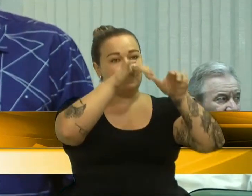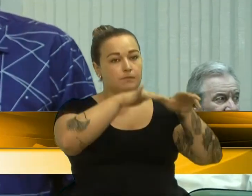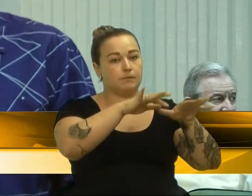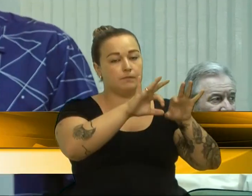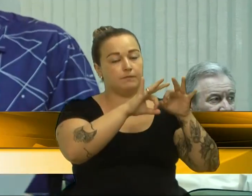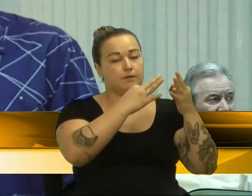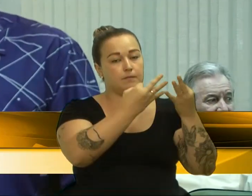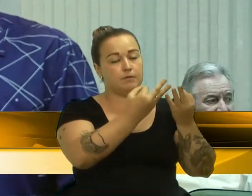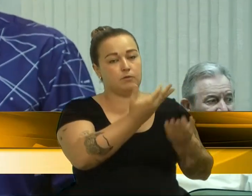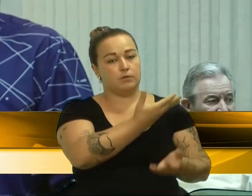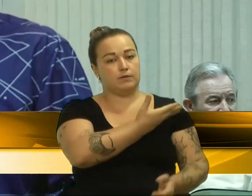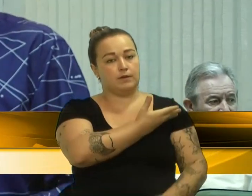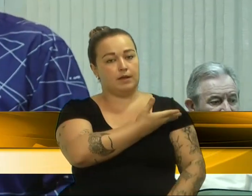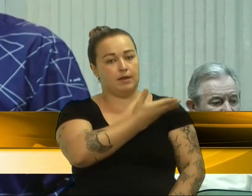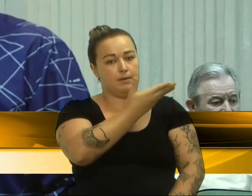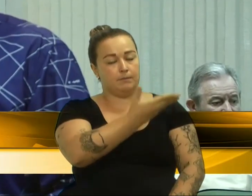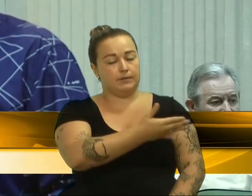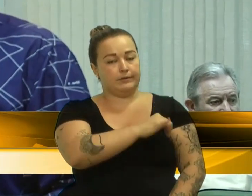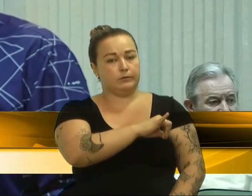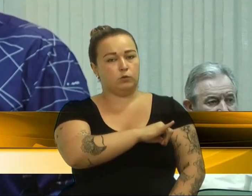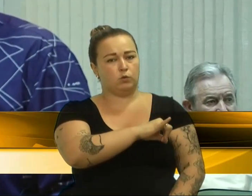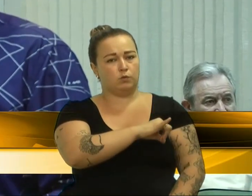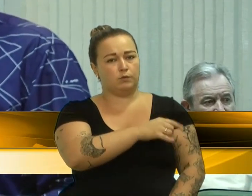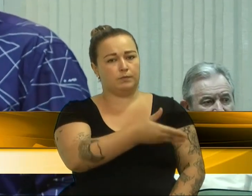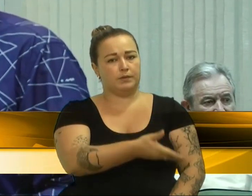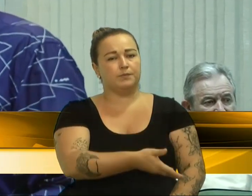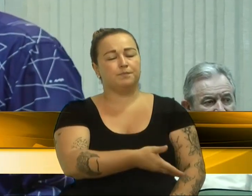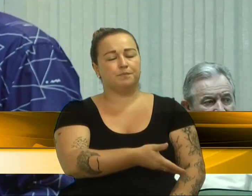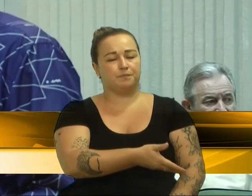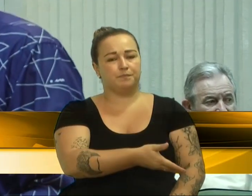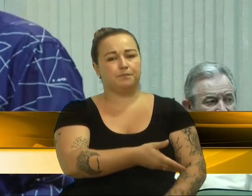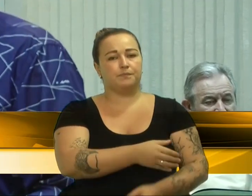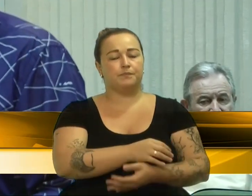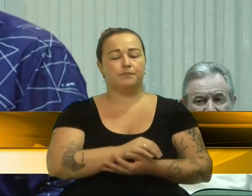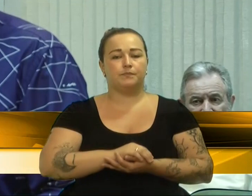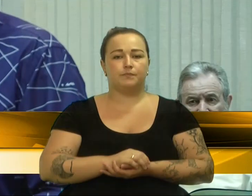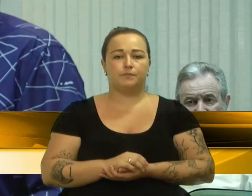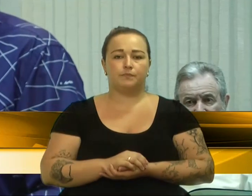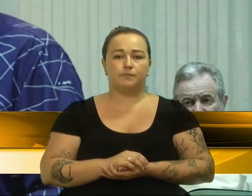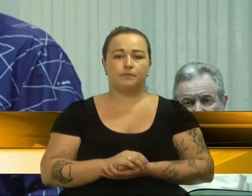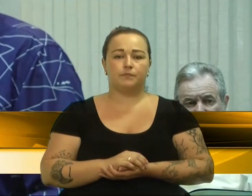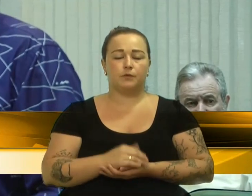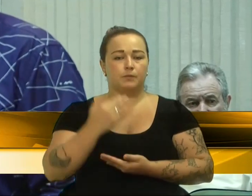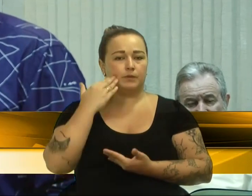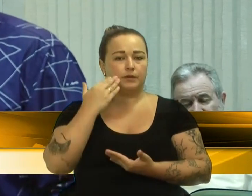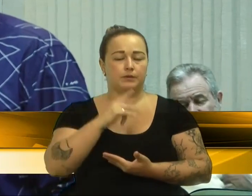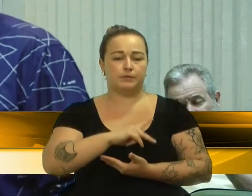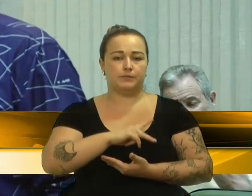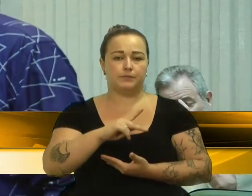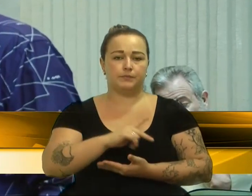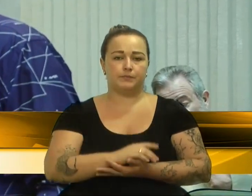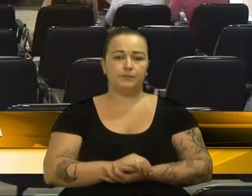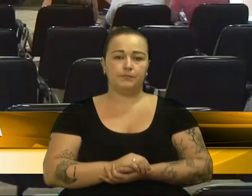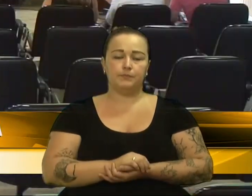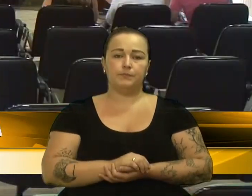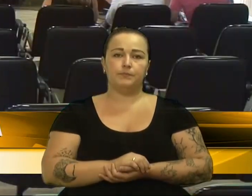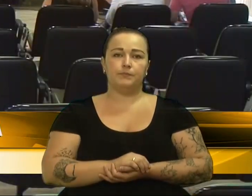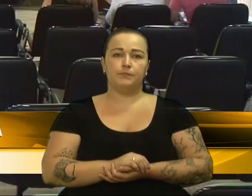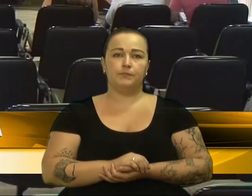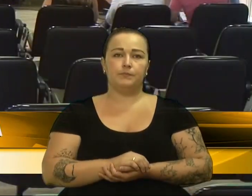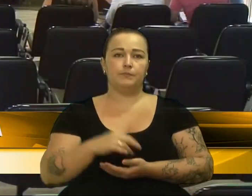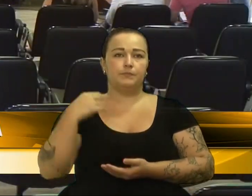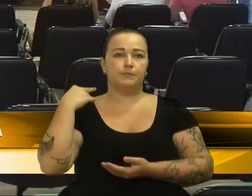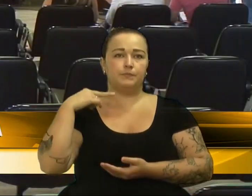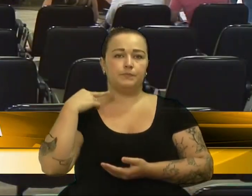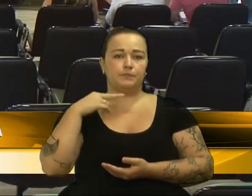os amigos dessa dor, desse momento ilutado. Era isso, senhor presidente, muito obrigado. Com a palavra, o